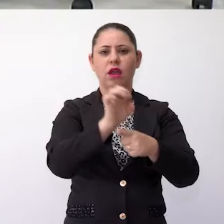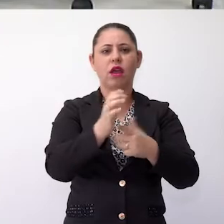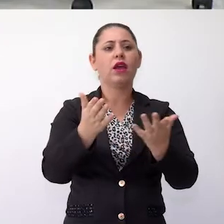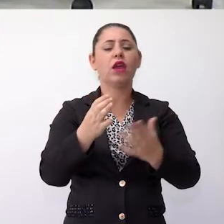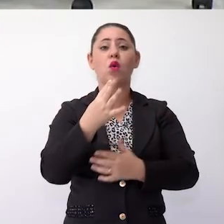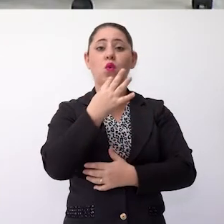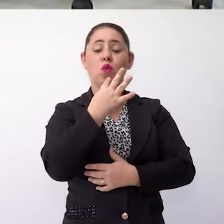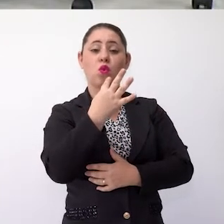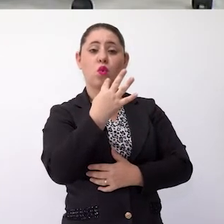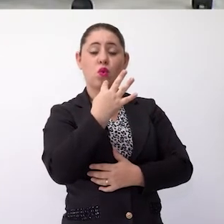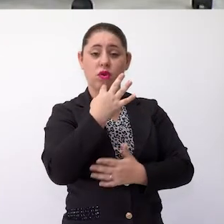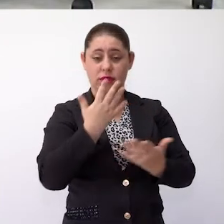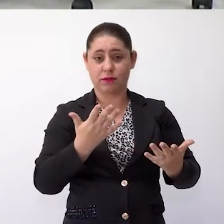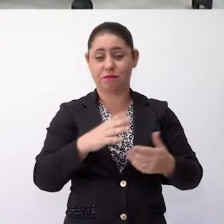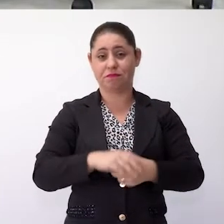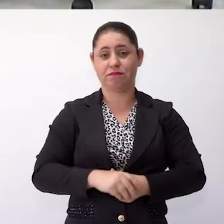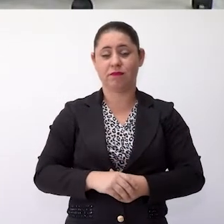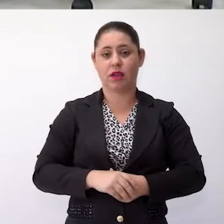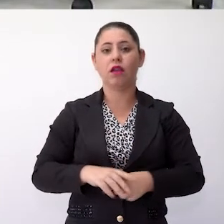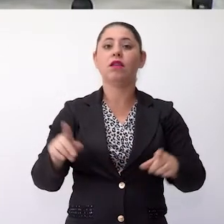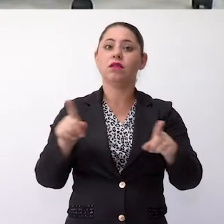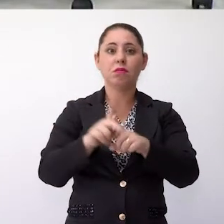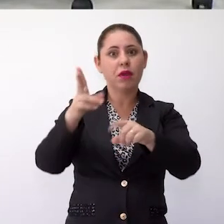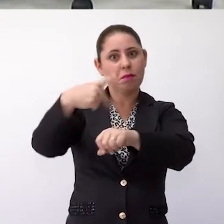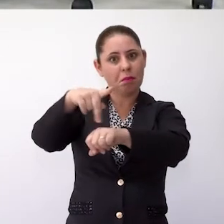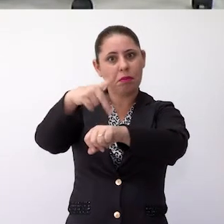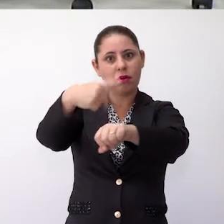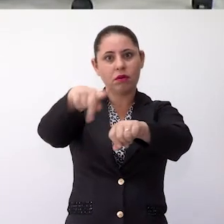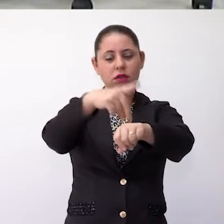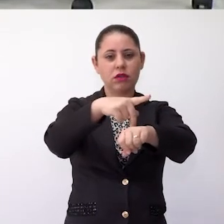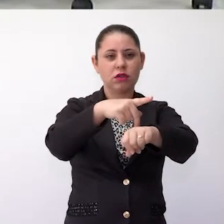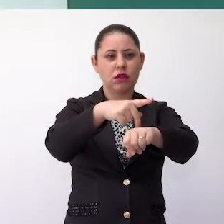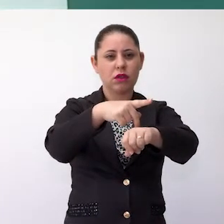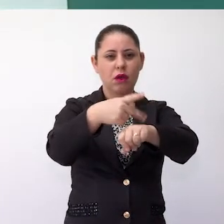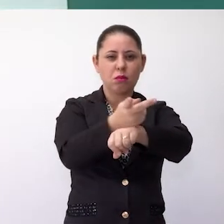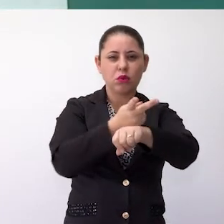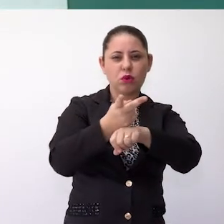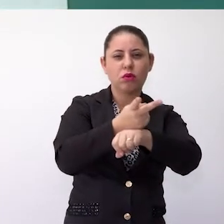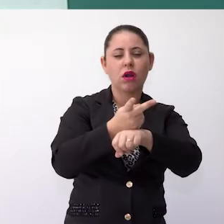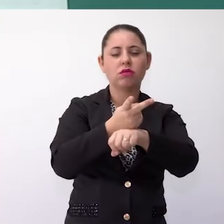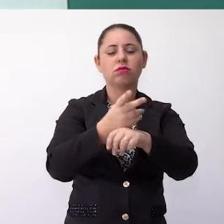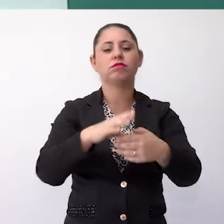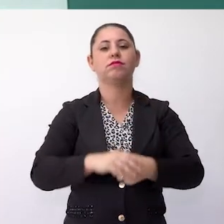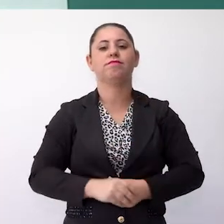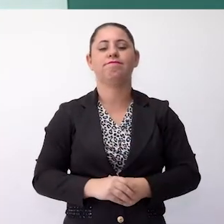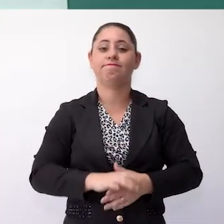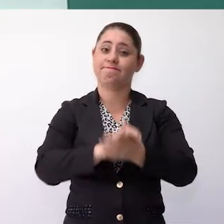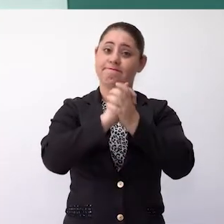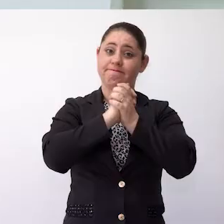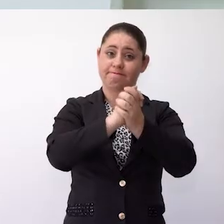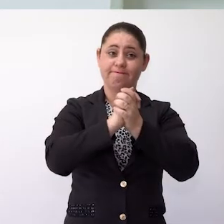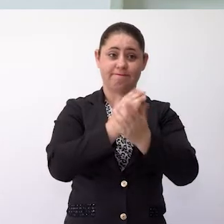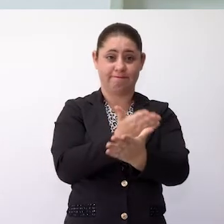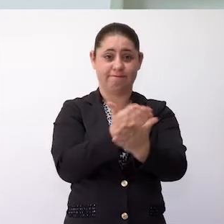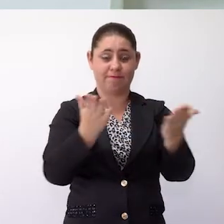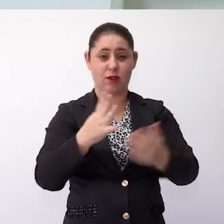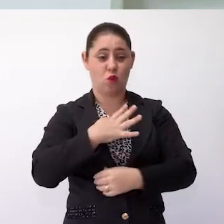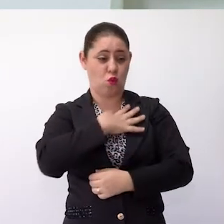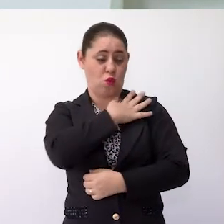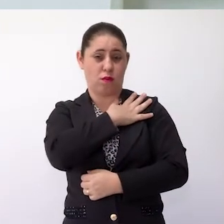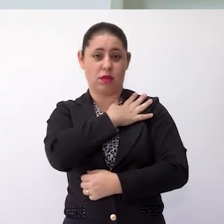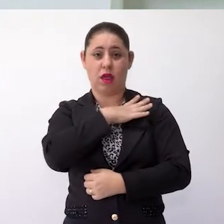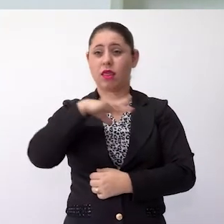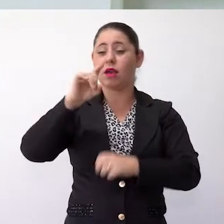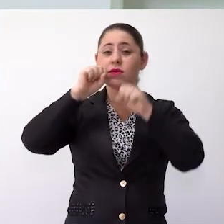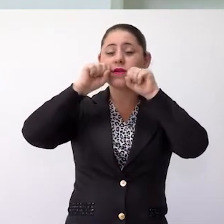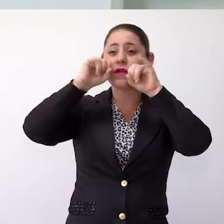querem conhecer o que nós fazemos, e também alguns países que já têm nos procurado nesse sentido. Muito bem, eu quero parabenizar aí o nosso querido comandante, que